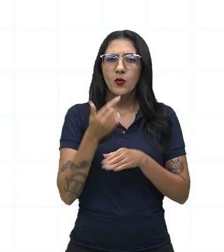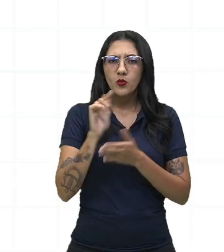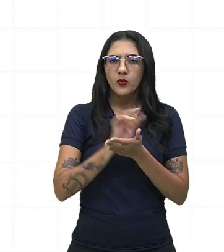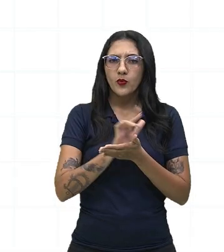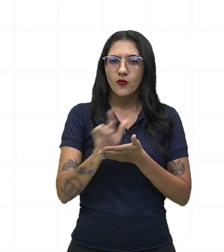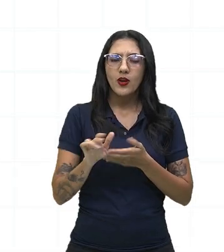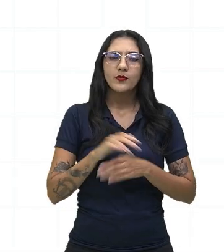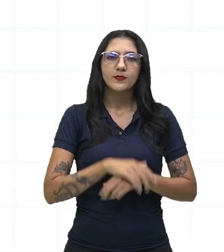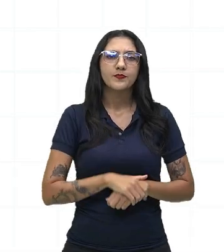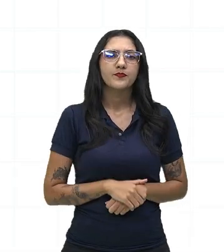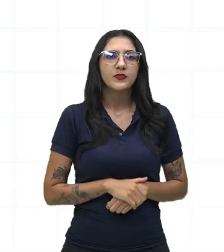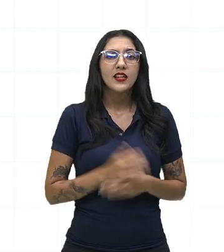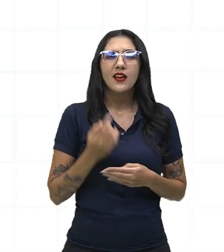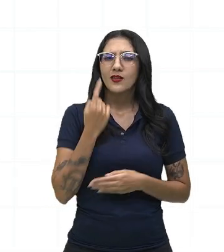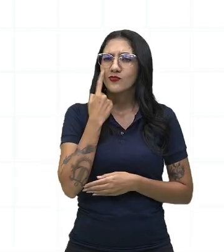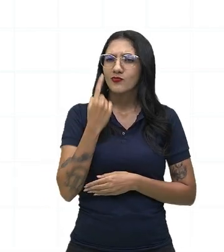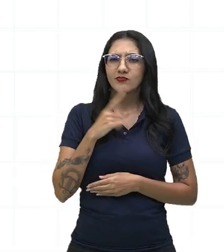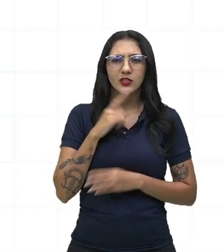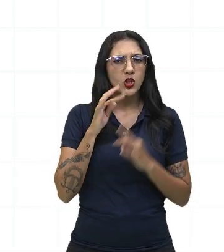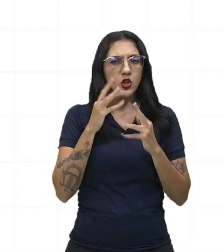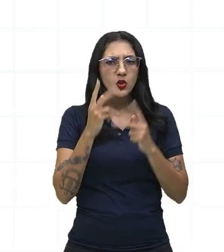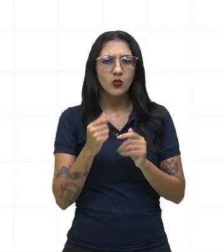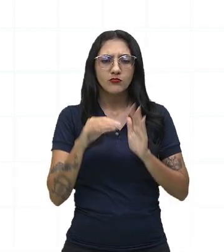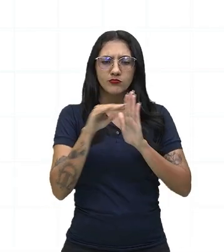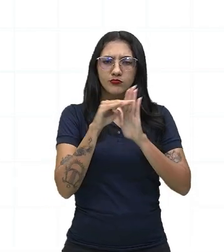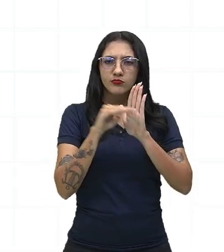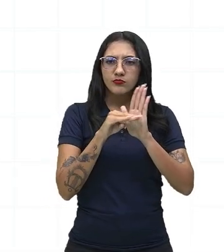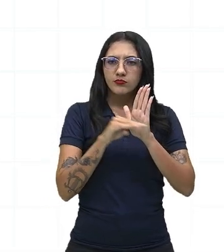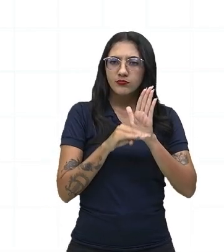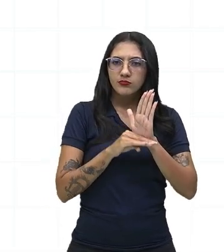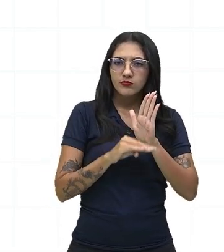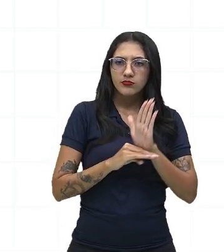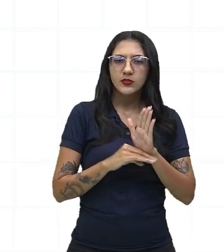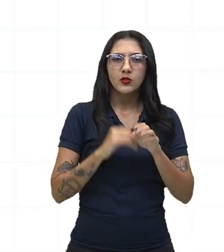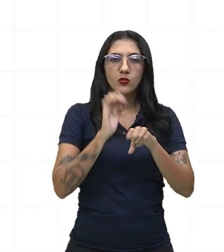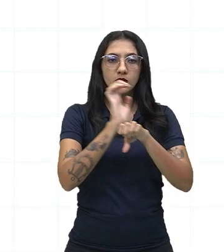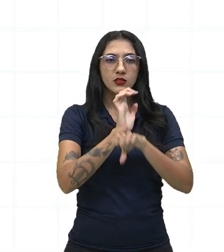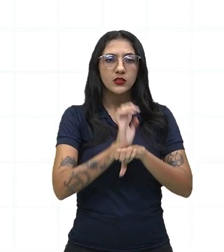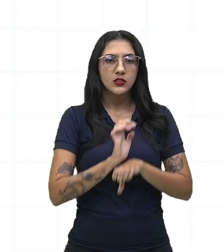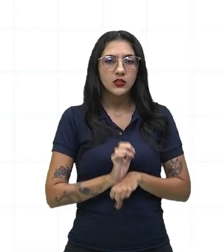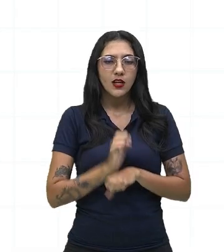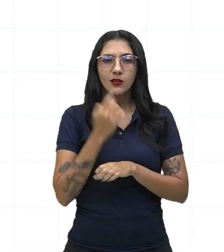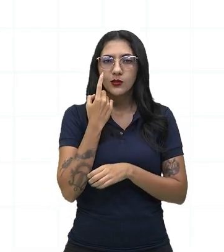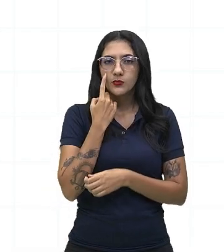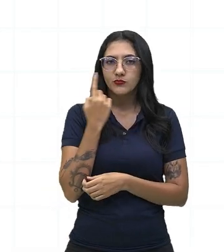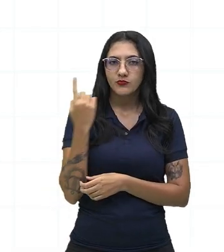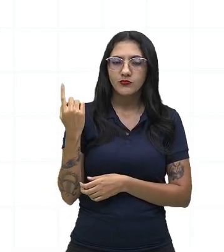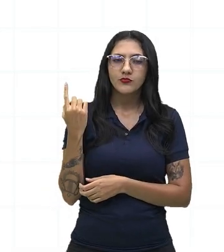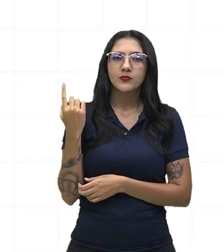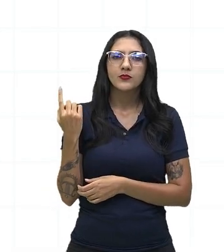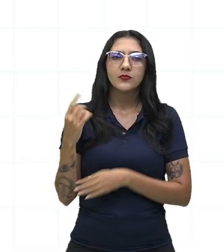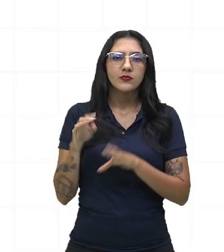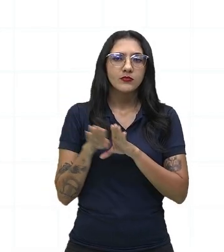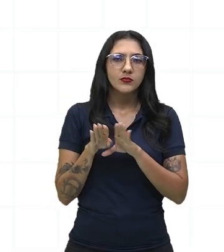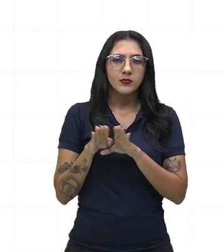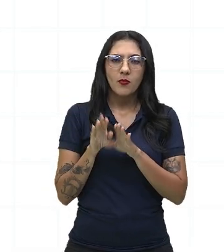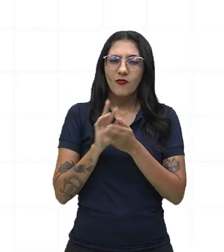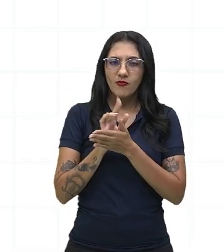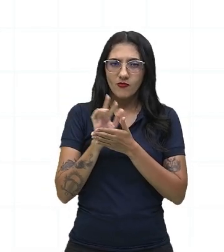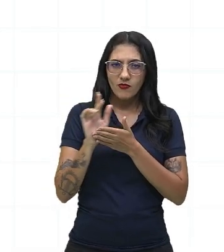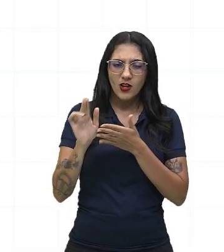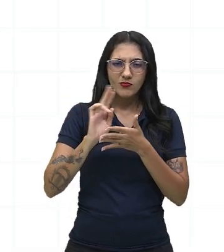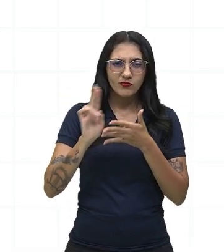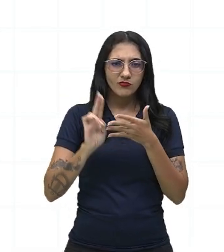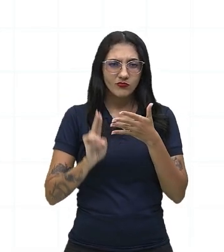nós temos a lista de Pernambuco, Minas Gerais, né, que a gente observou, e também do Mato Grosso, até